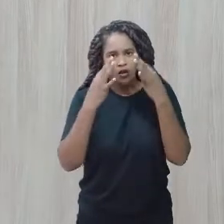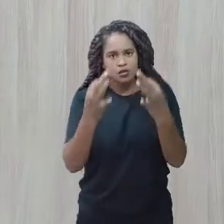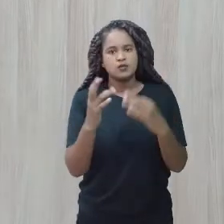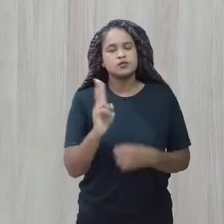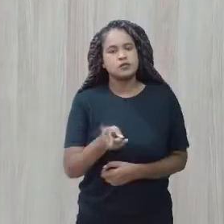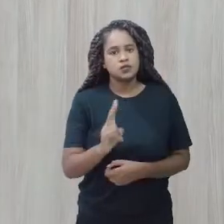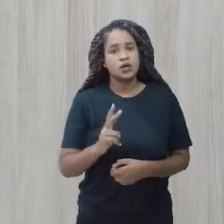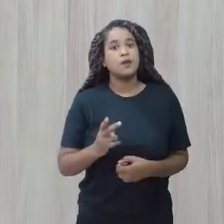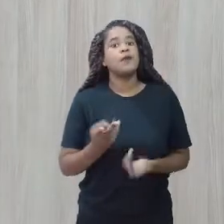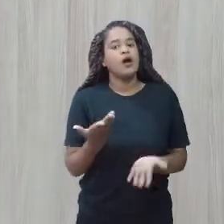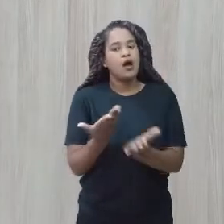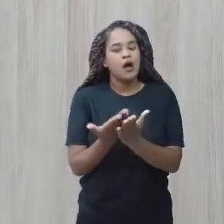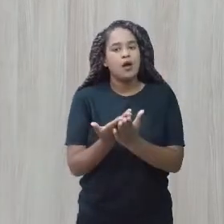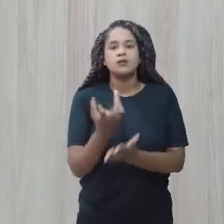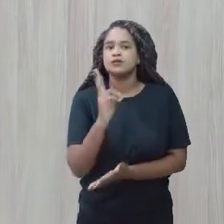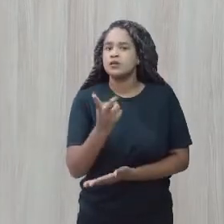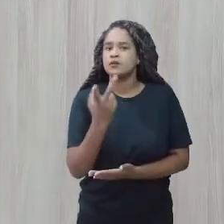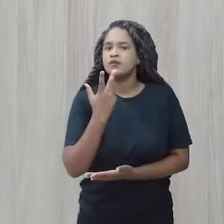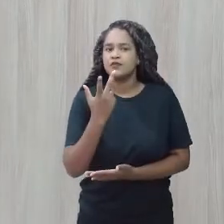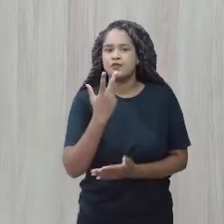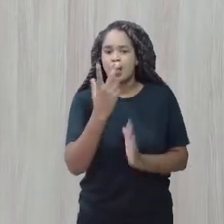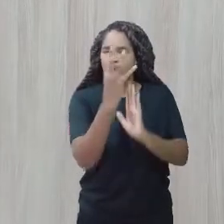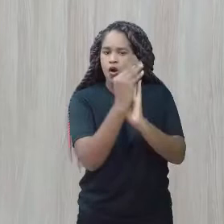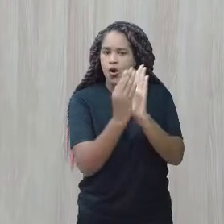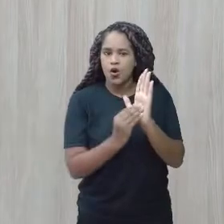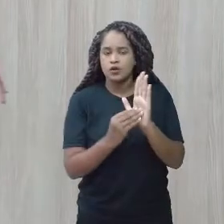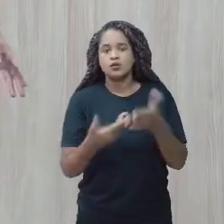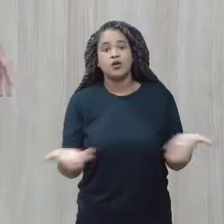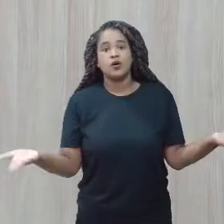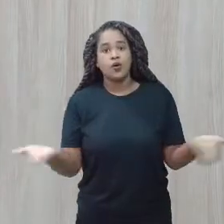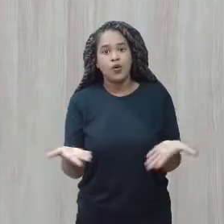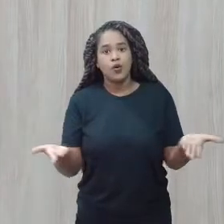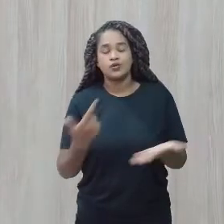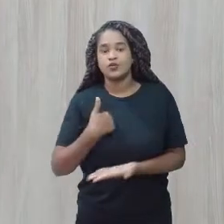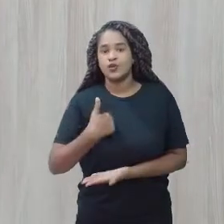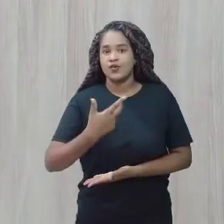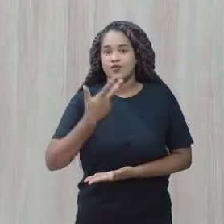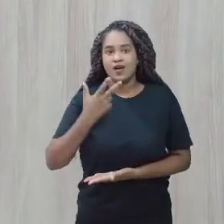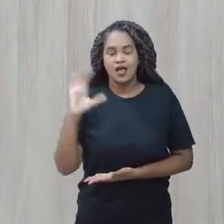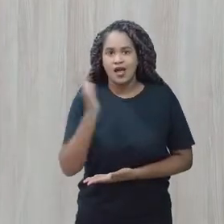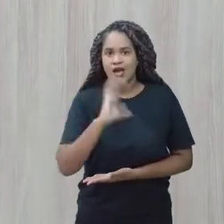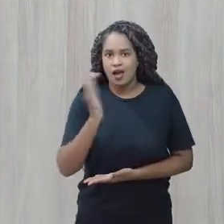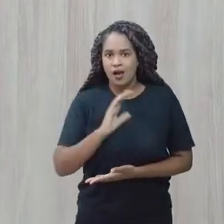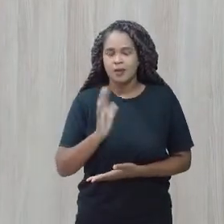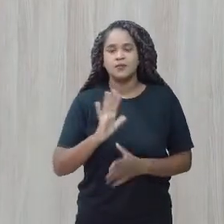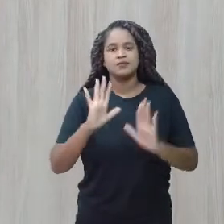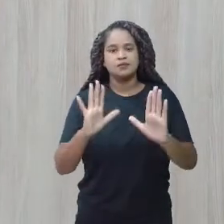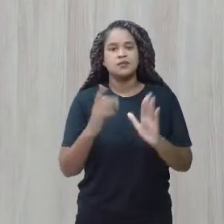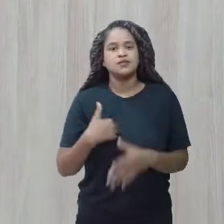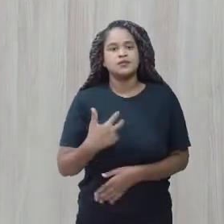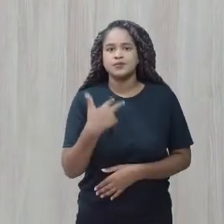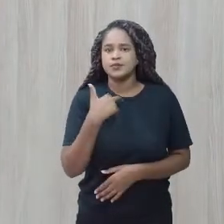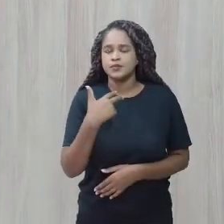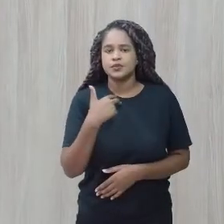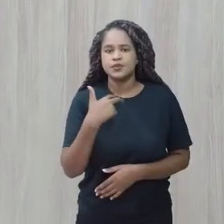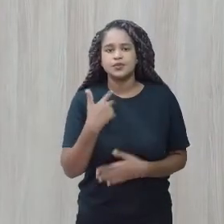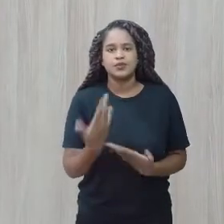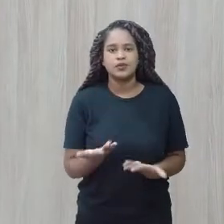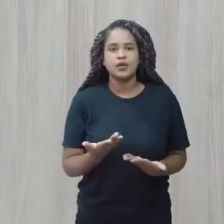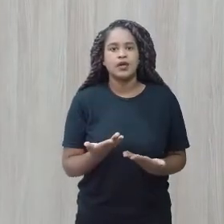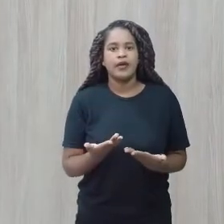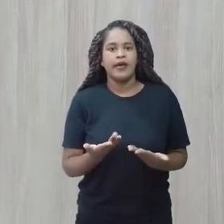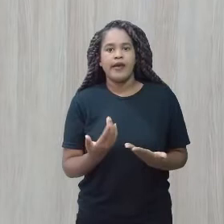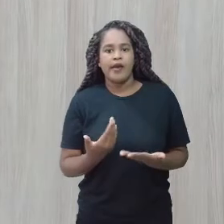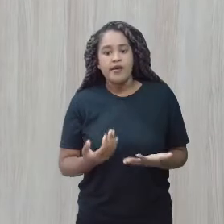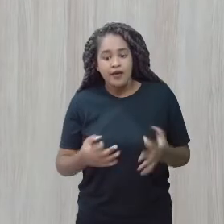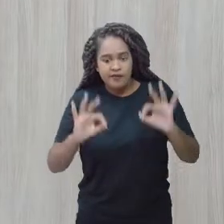Nossas aulas estão bem recheadas falando sobre esse conteúdo. Hoje eu dei uma pressa aqui falando sobre tudo, mas eu não poderia deixar de... não poderia